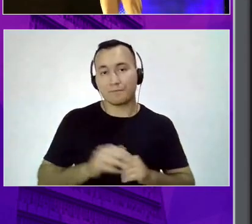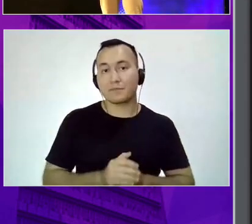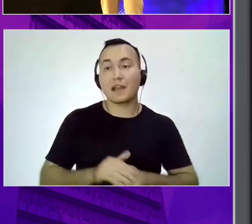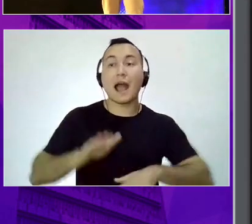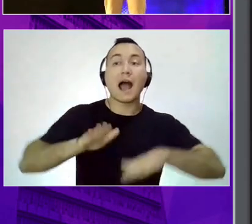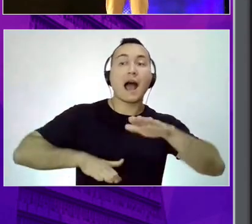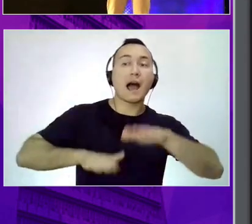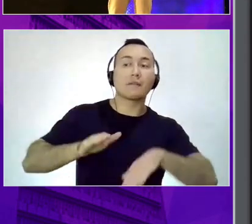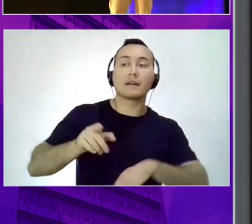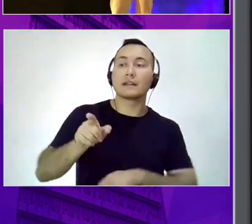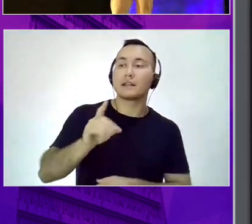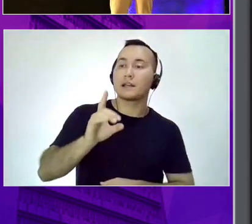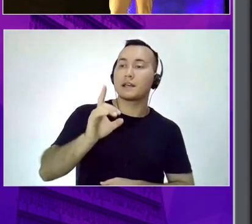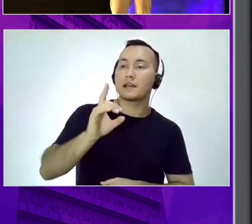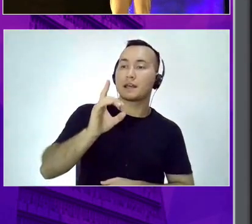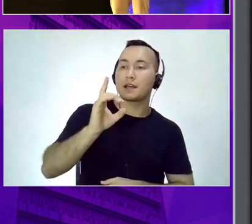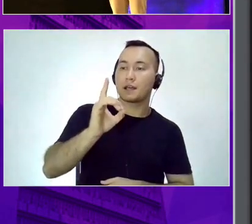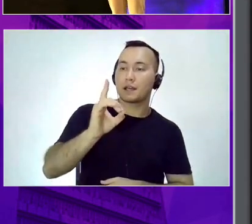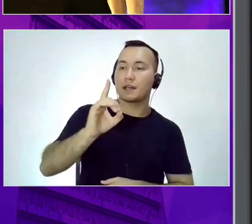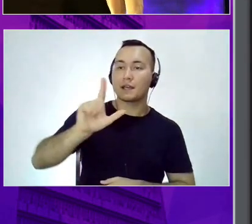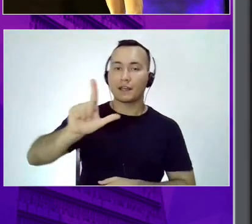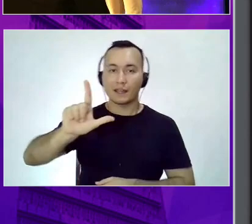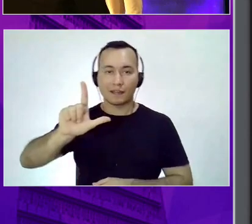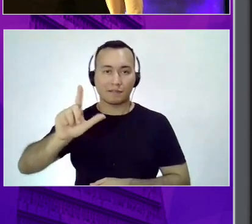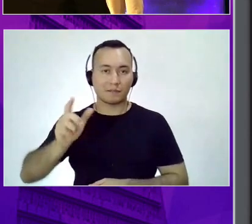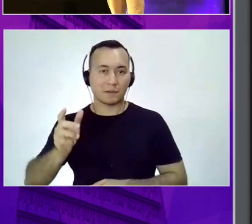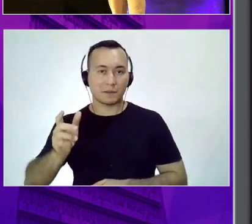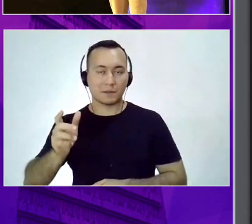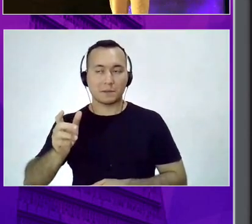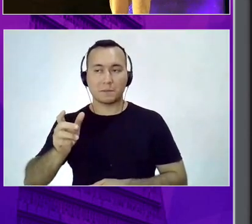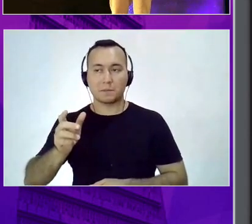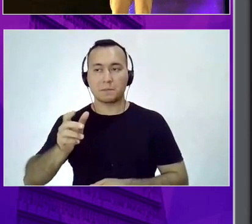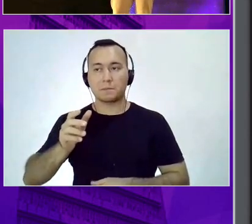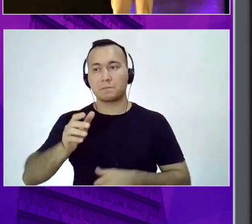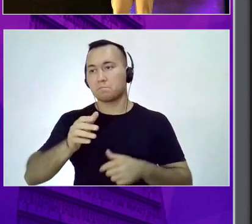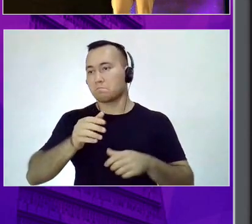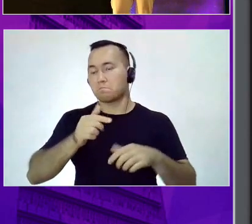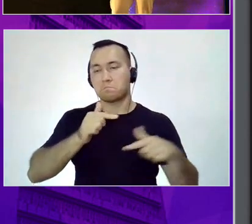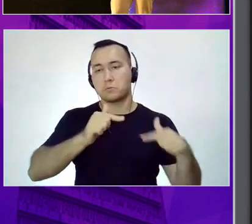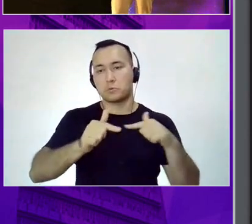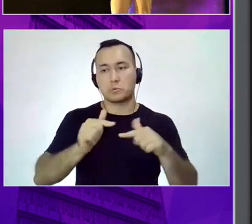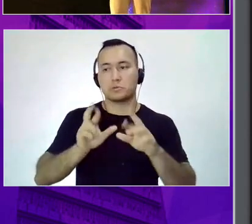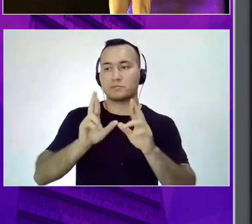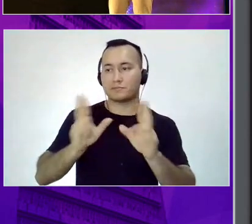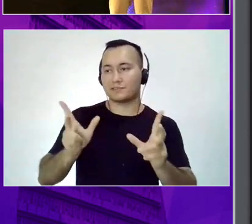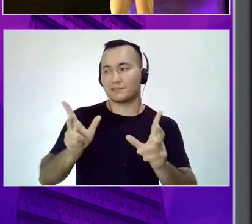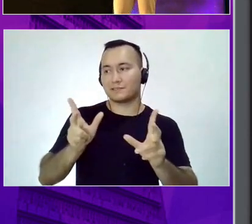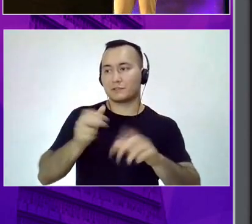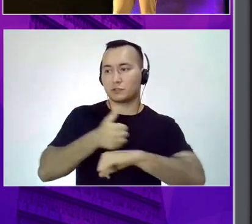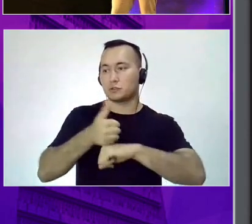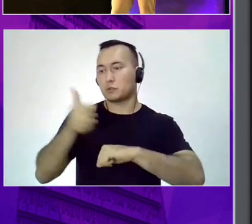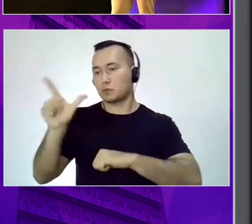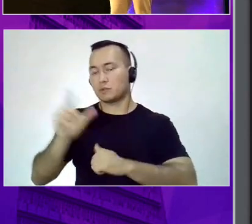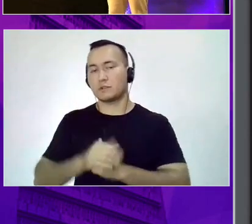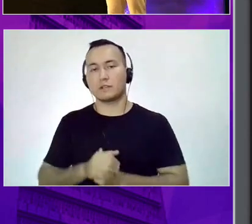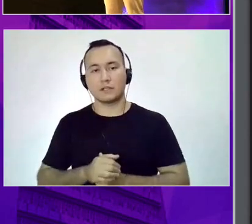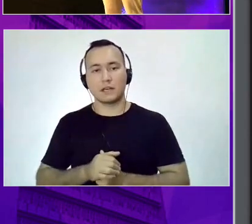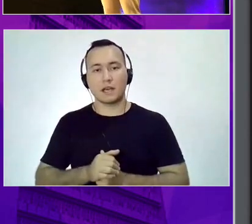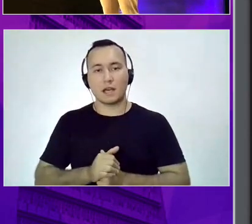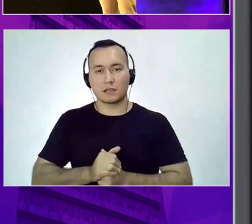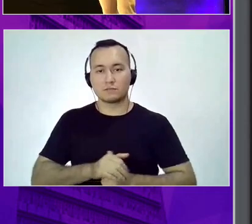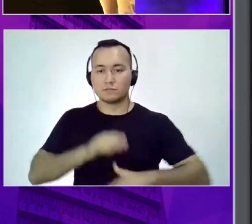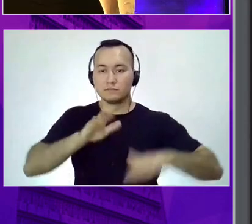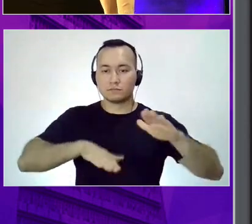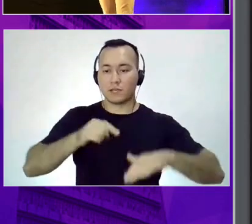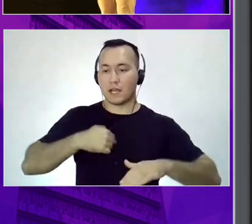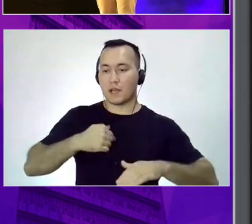conexão, mostrando resultado. Eu que trabalho com UX e Service Design, muitas vezes estava em outra função, trabalhando como agilista, buscando